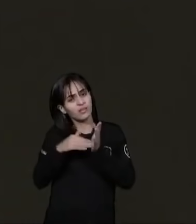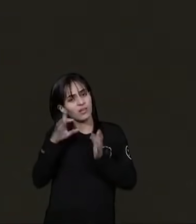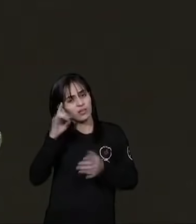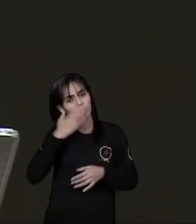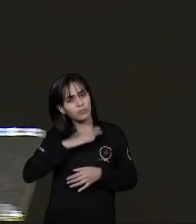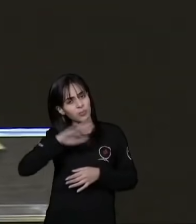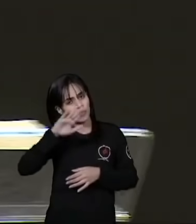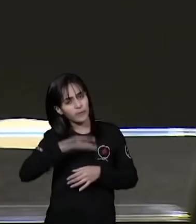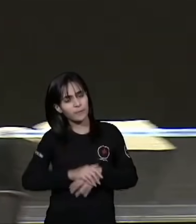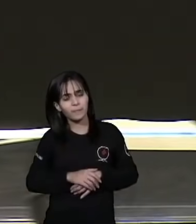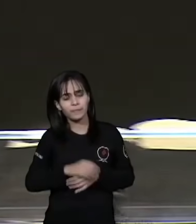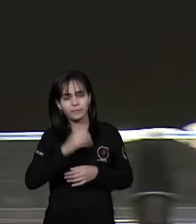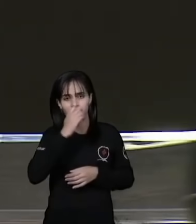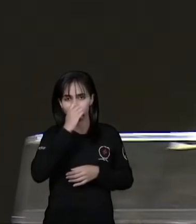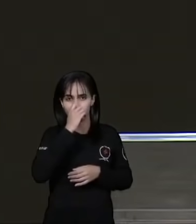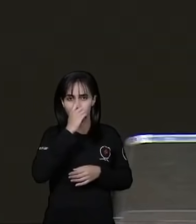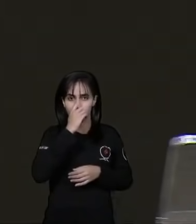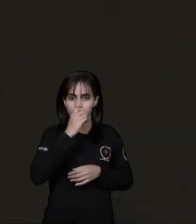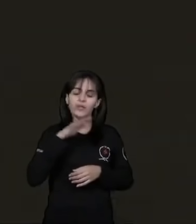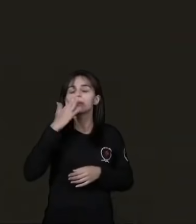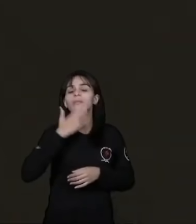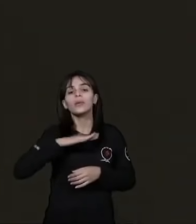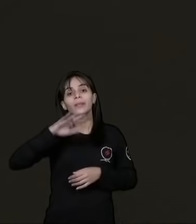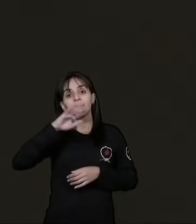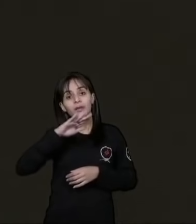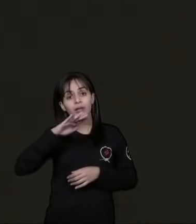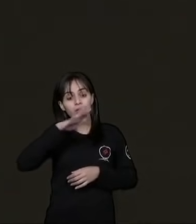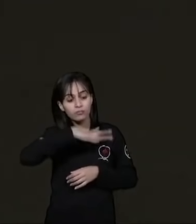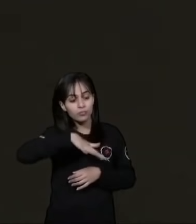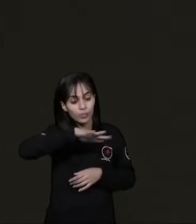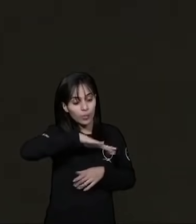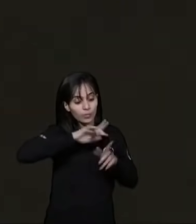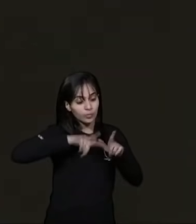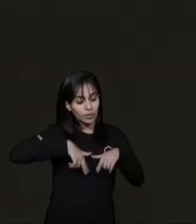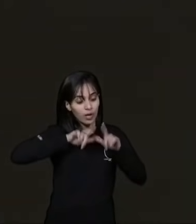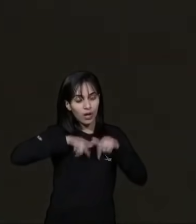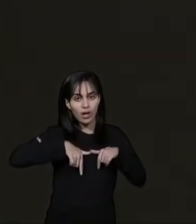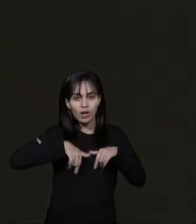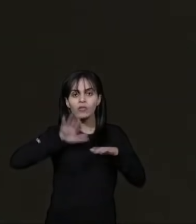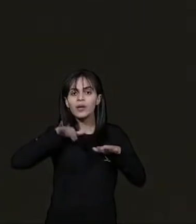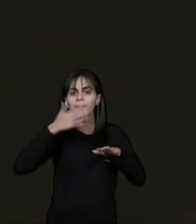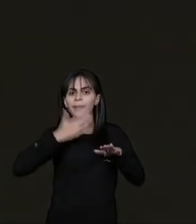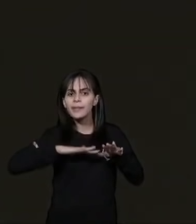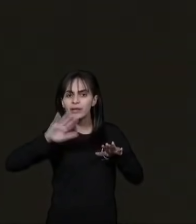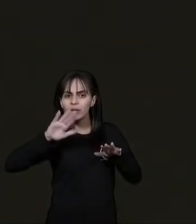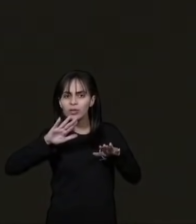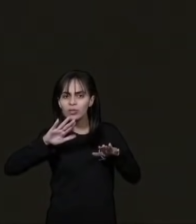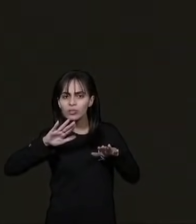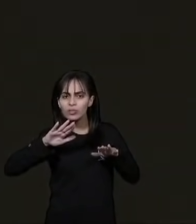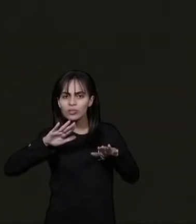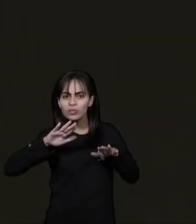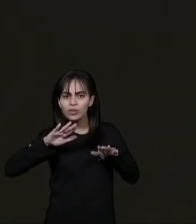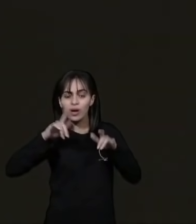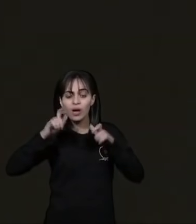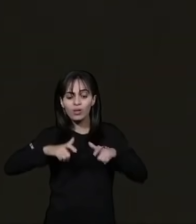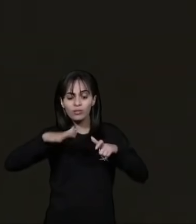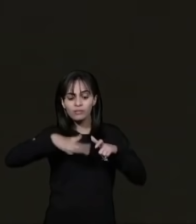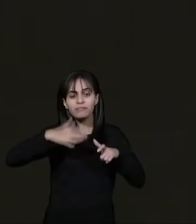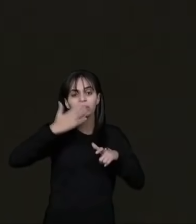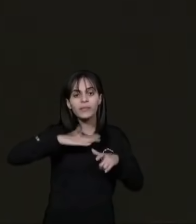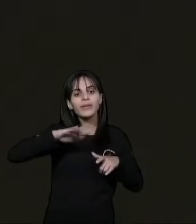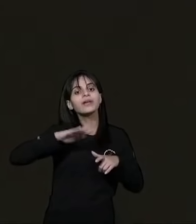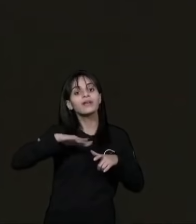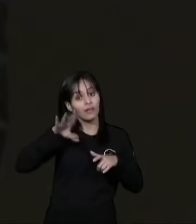prometeu a quem prometeu ao povo de Israel uma terra que mana leite e mel quem prometeu repita fale alto